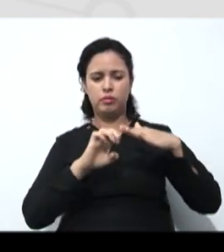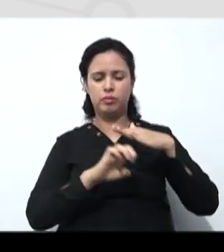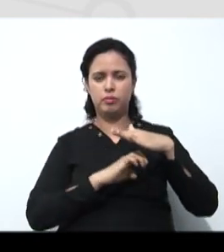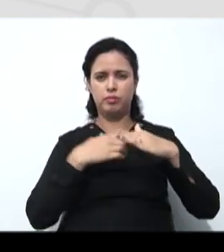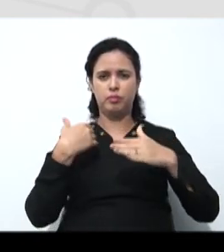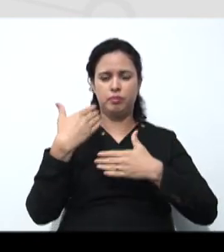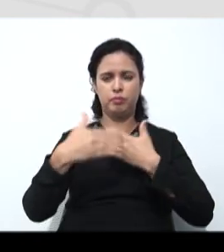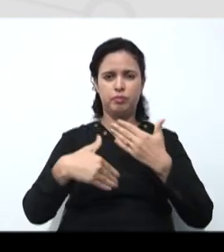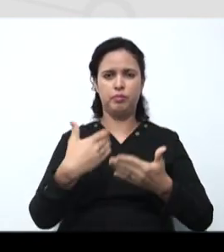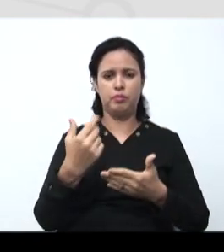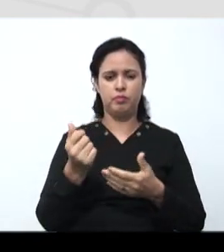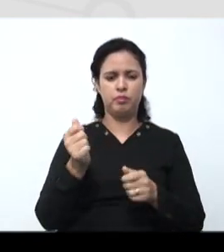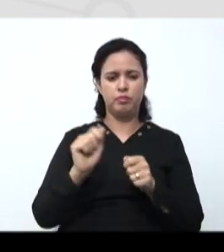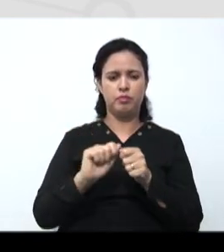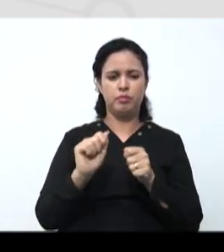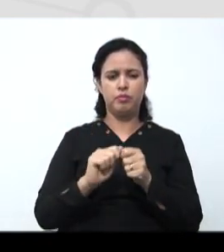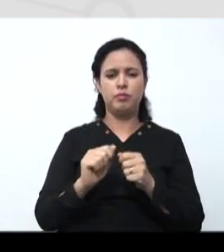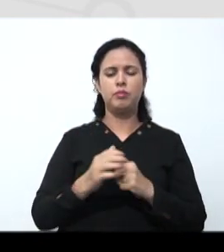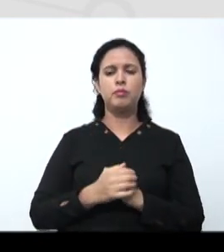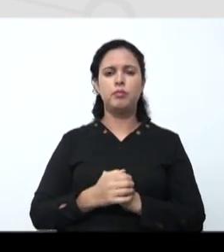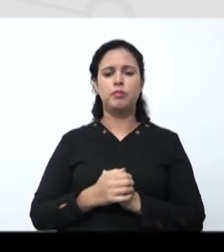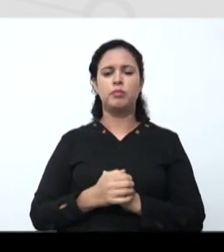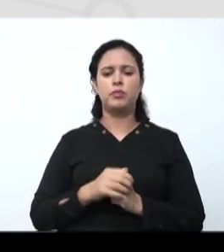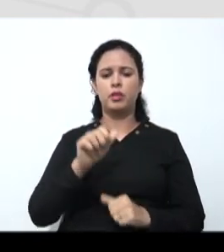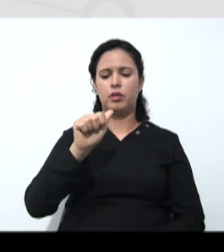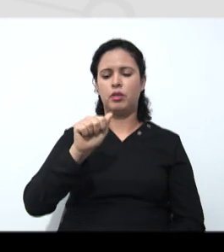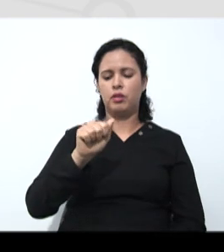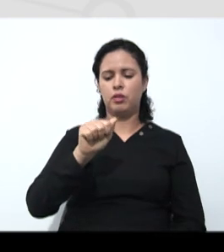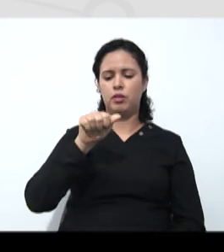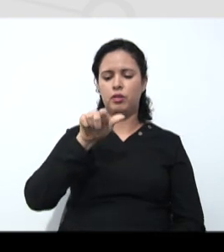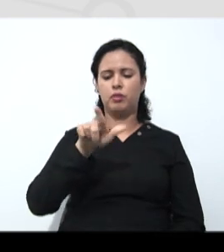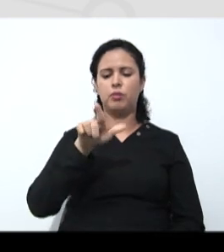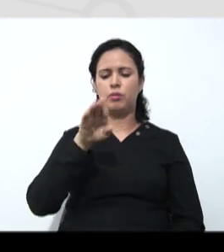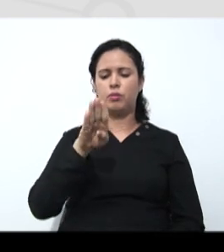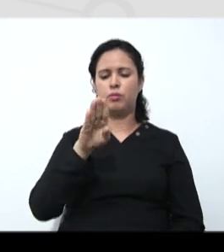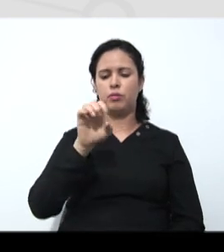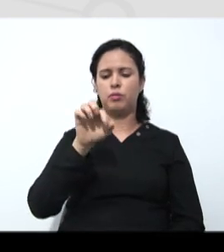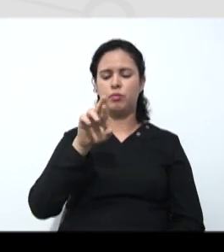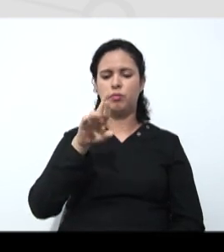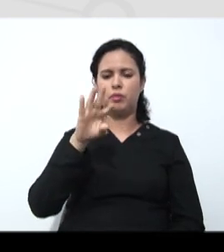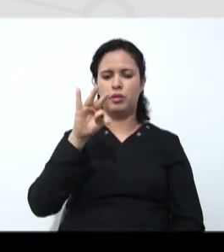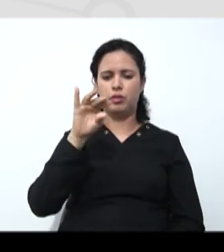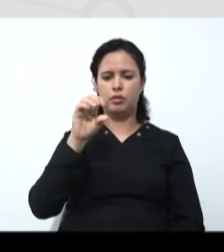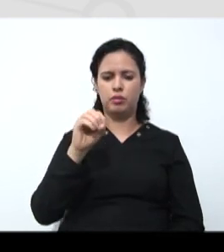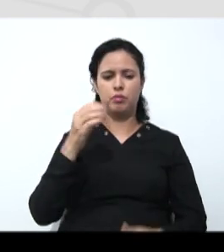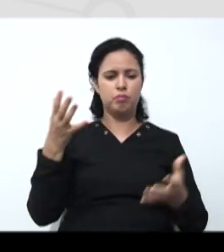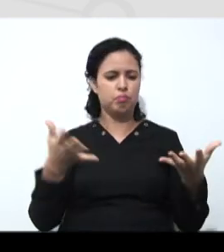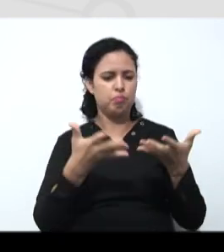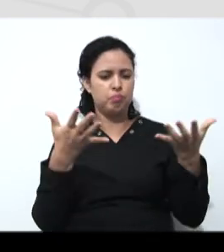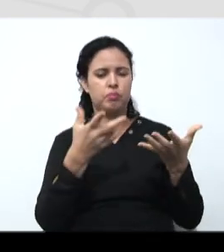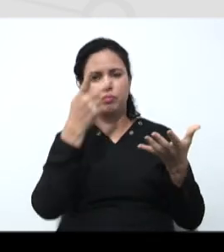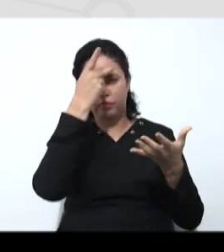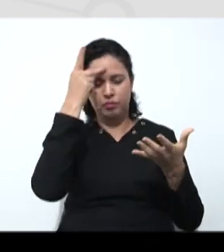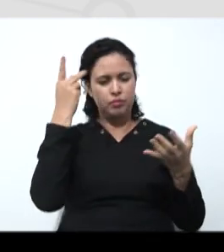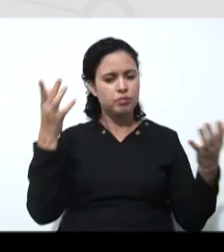de fabricação. Alberto sempre se destacava como um incentivador envolvendo os demais membros